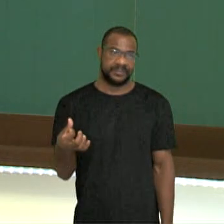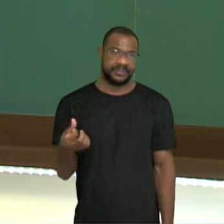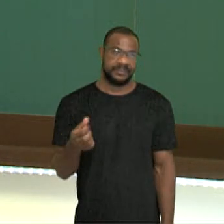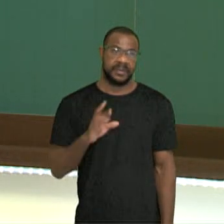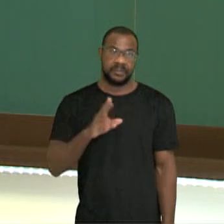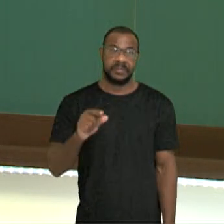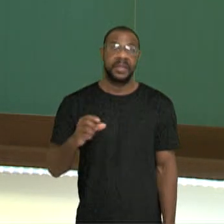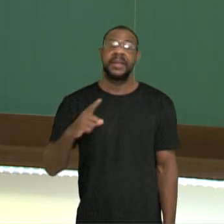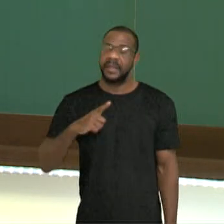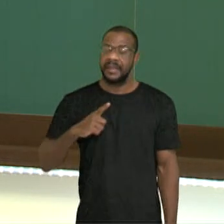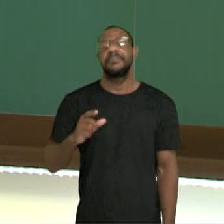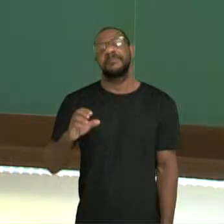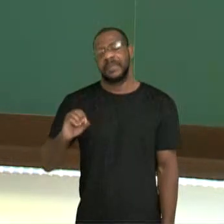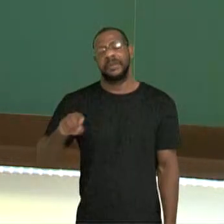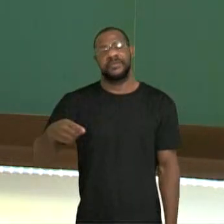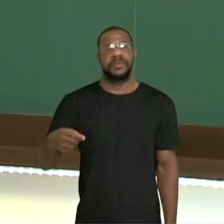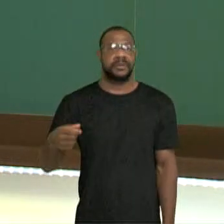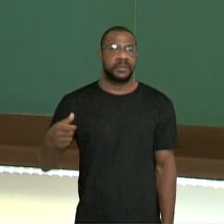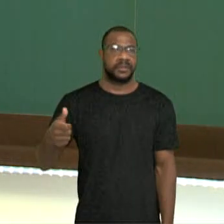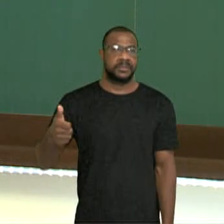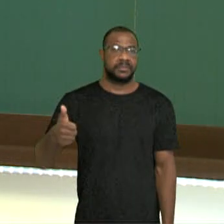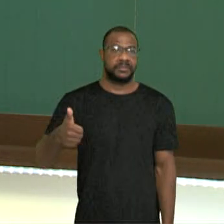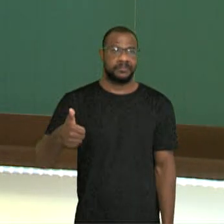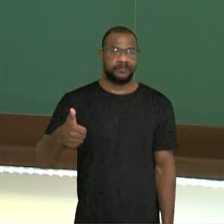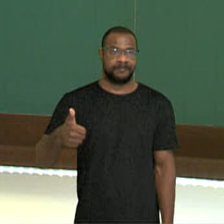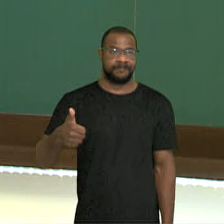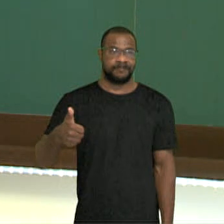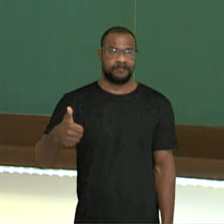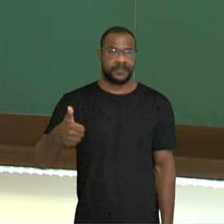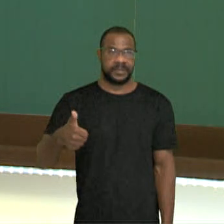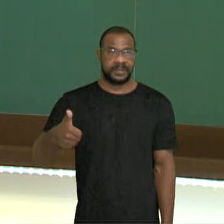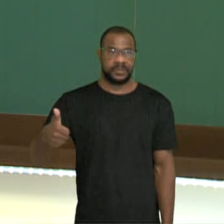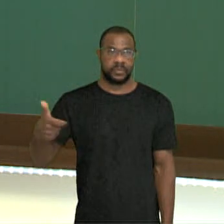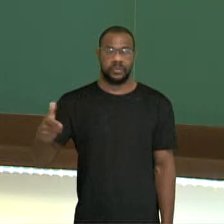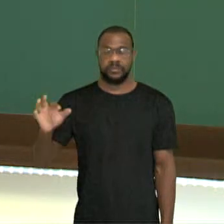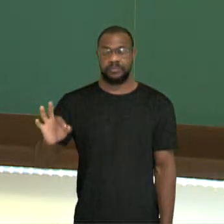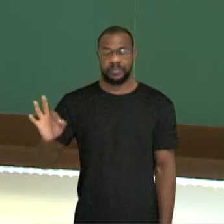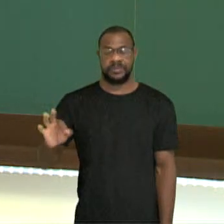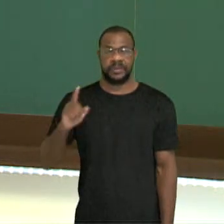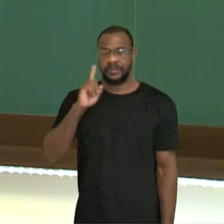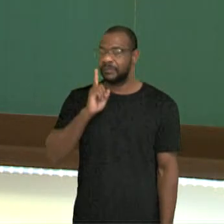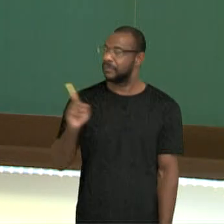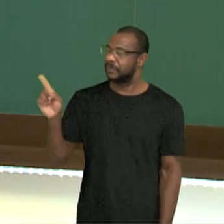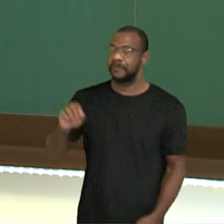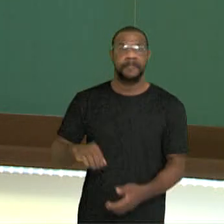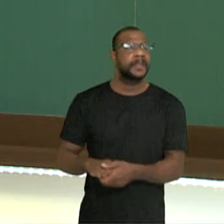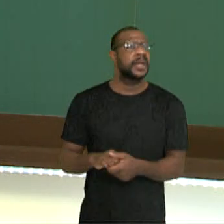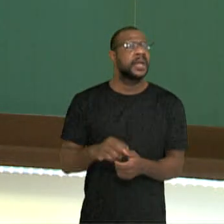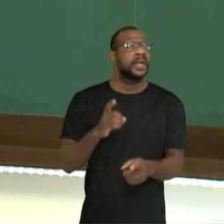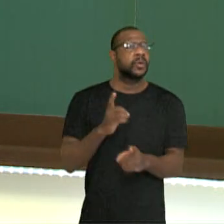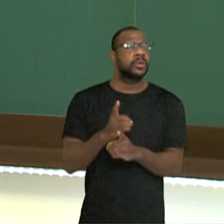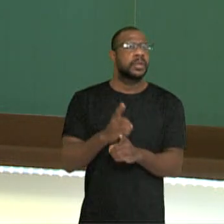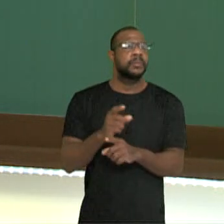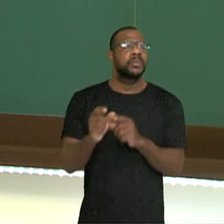0,112%. Agora, a gente fazendo o cálculo sobre o valor desse daqui, encontramos que deu R$